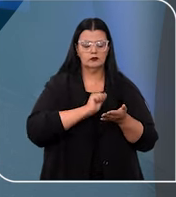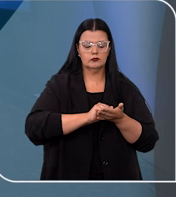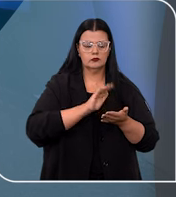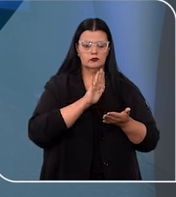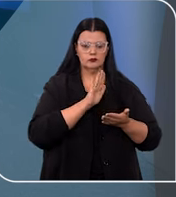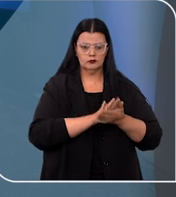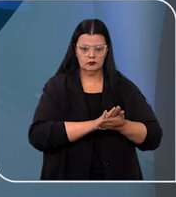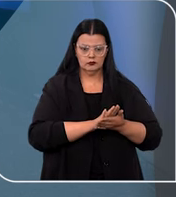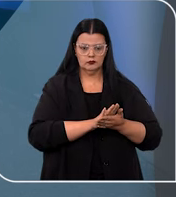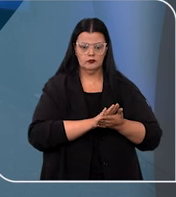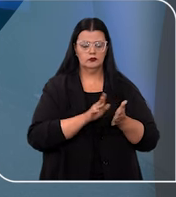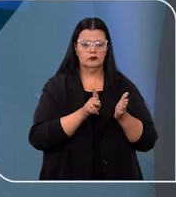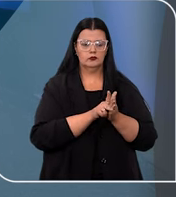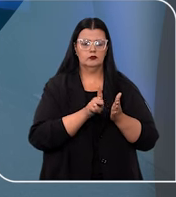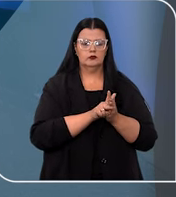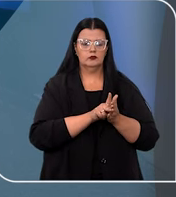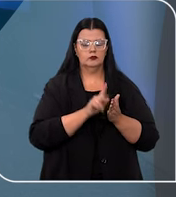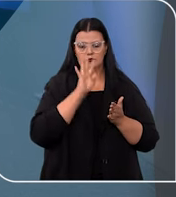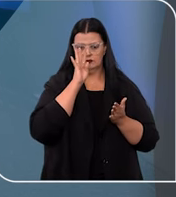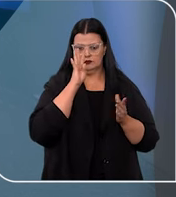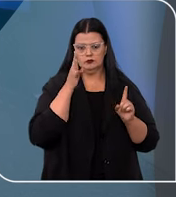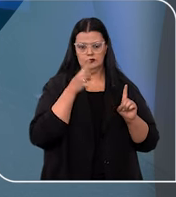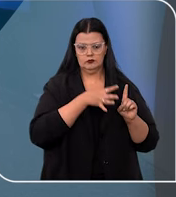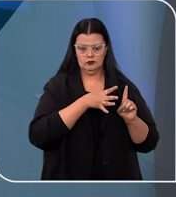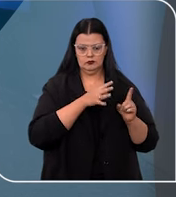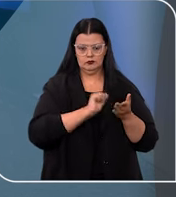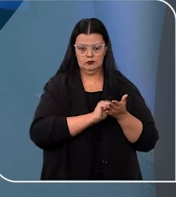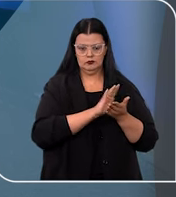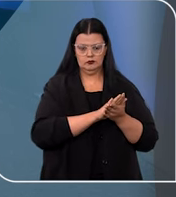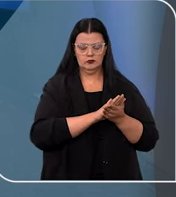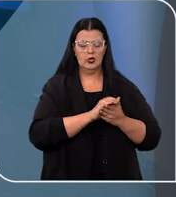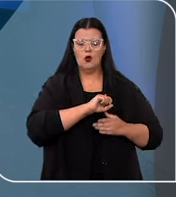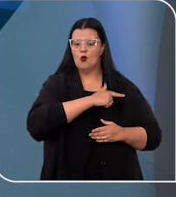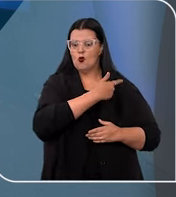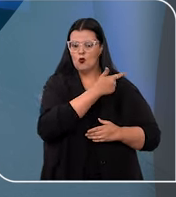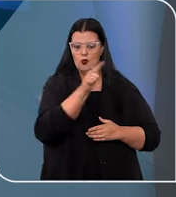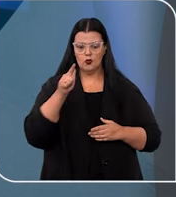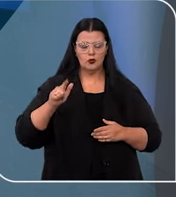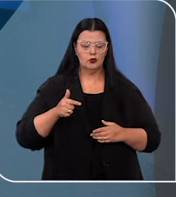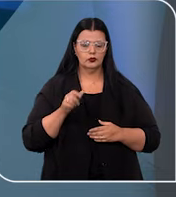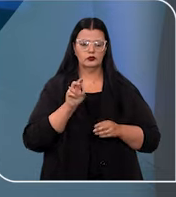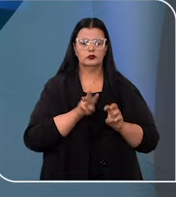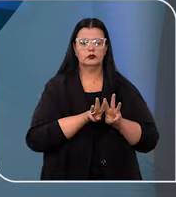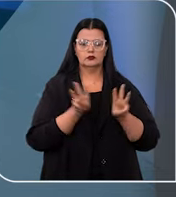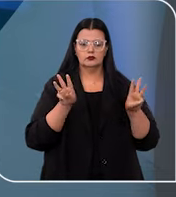multa determinada na sentença condenatória. Você confere outras